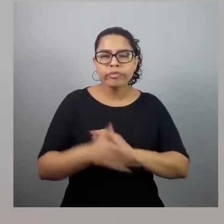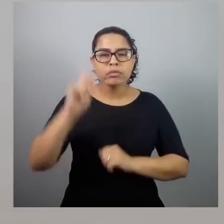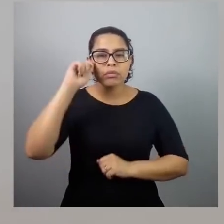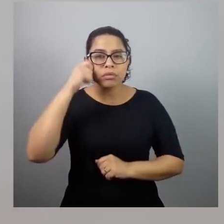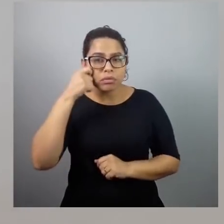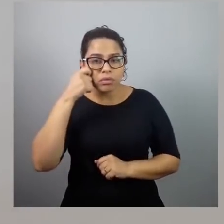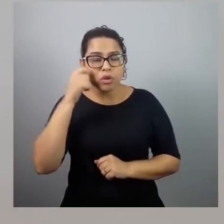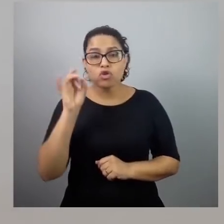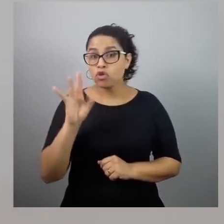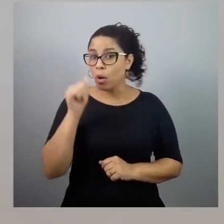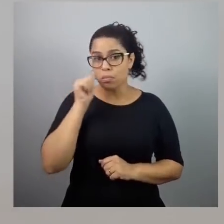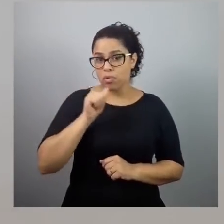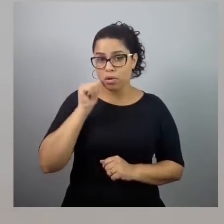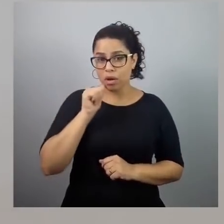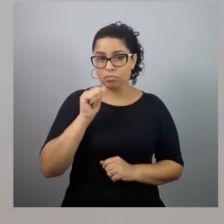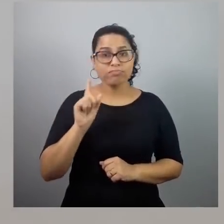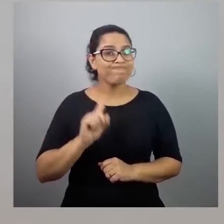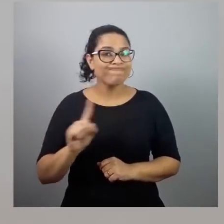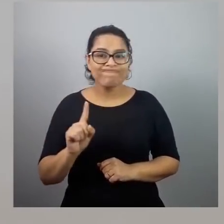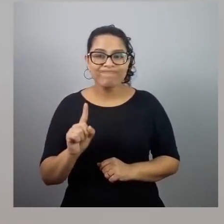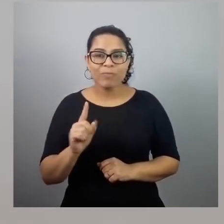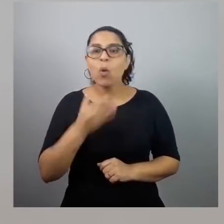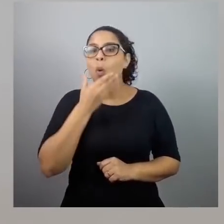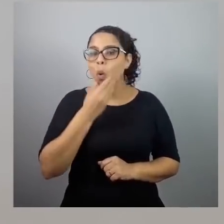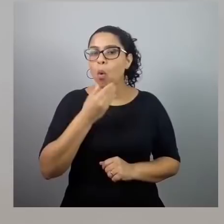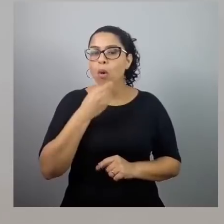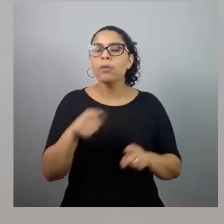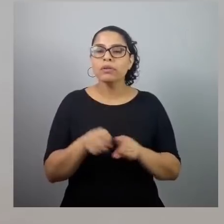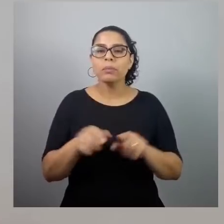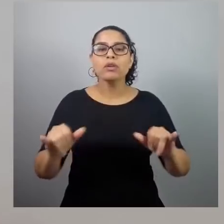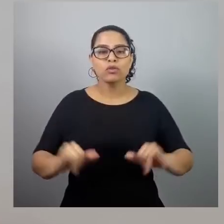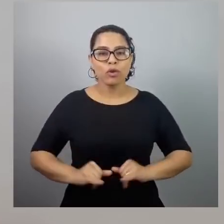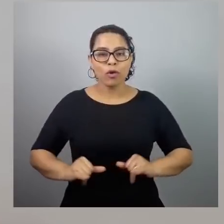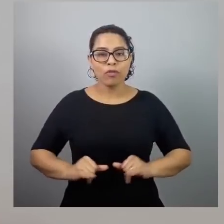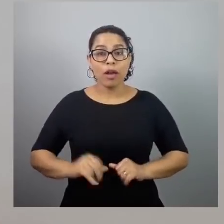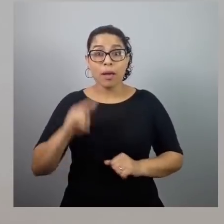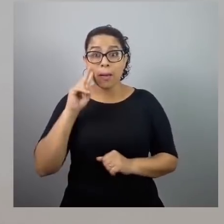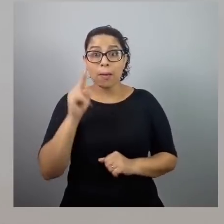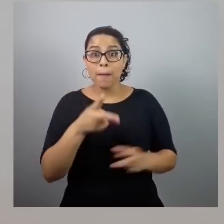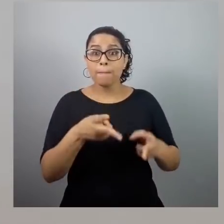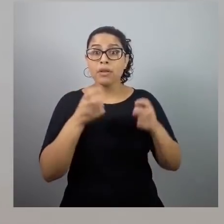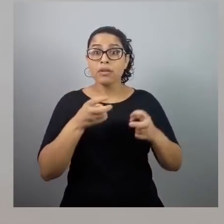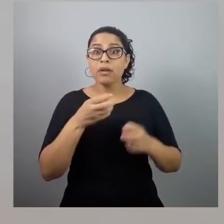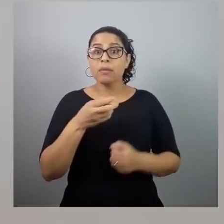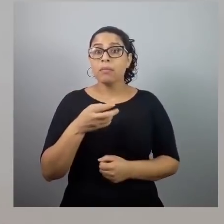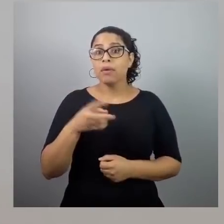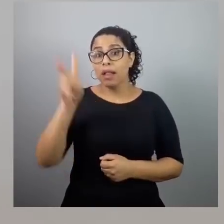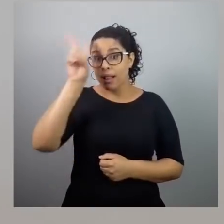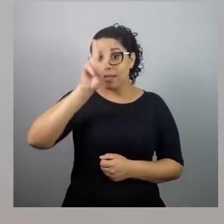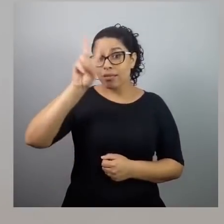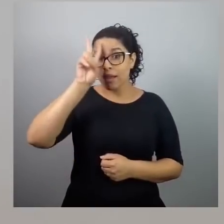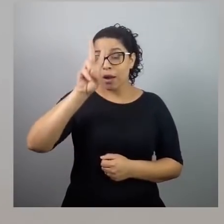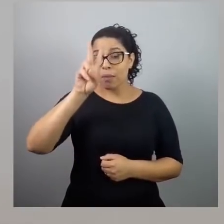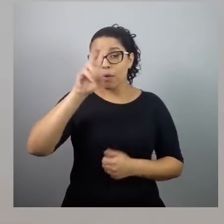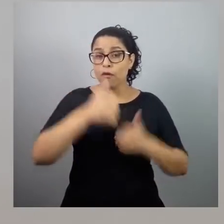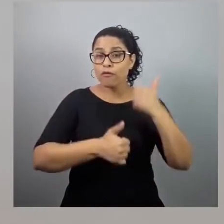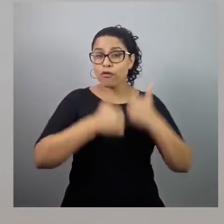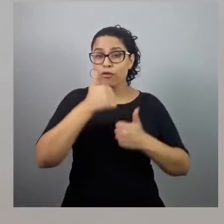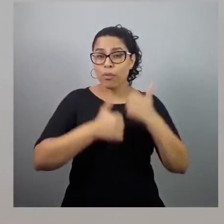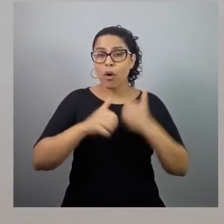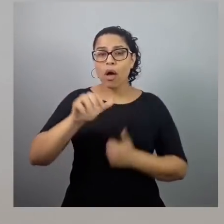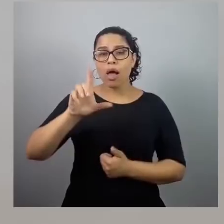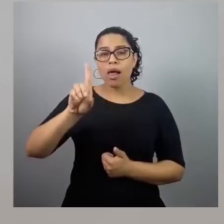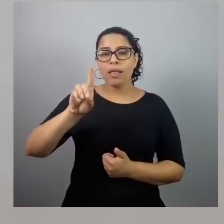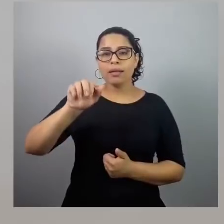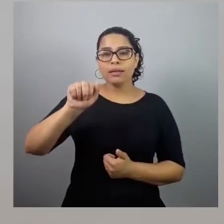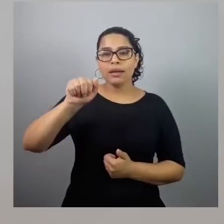praticado somente contra mulheres negras. Os homens também sofrem. Vejam o caso do Daniel Alves, que em